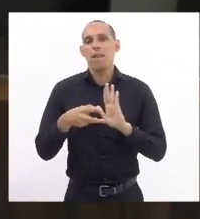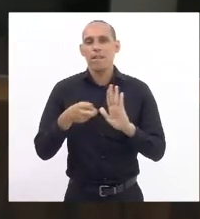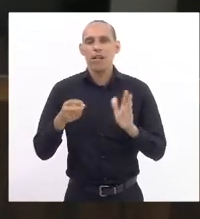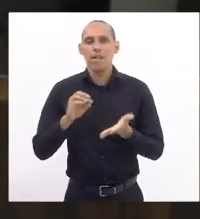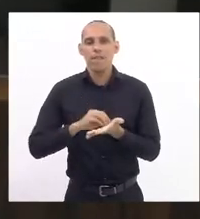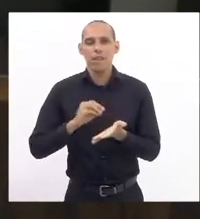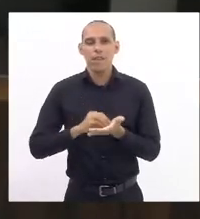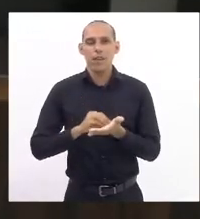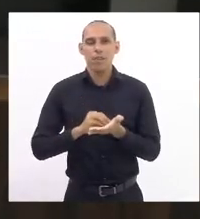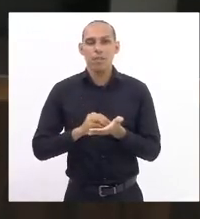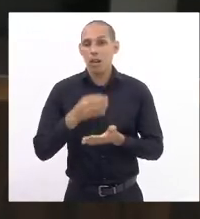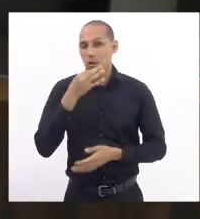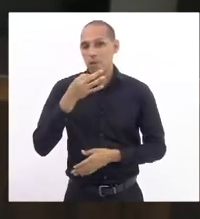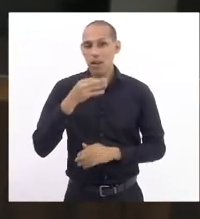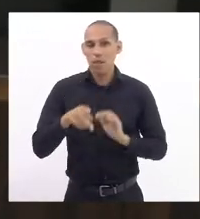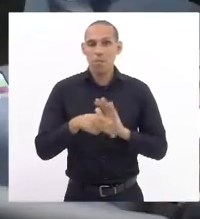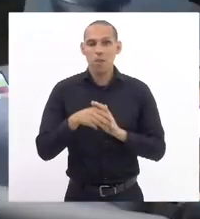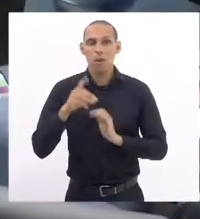Dino.